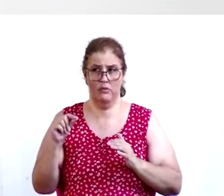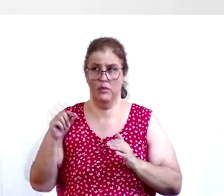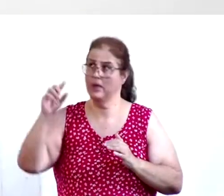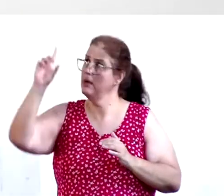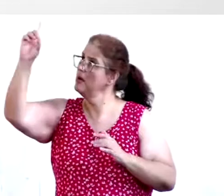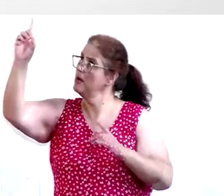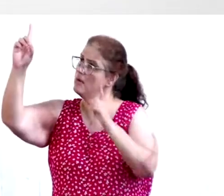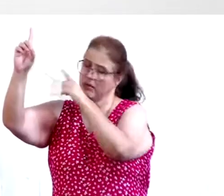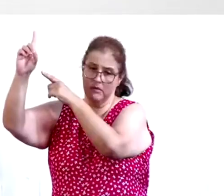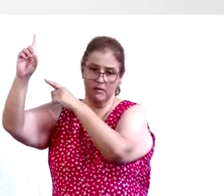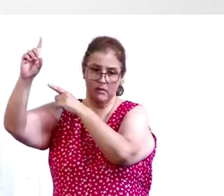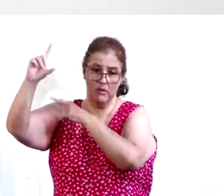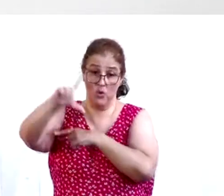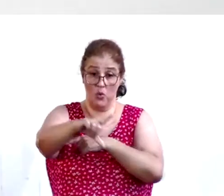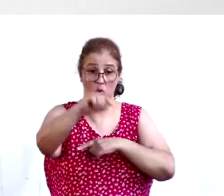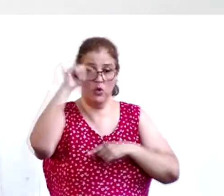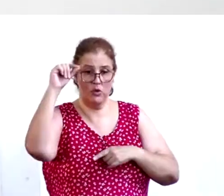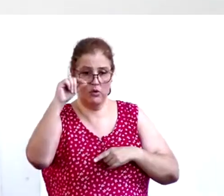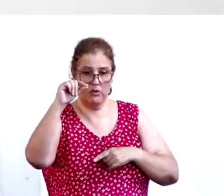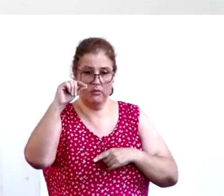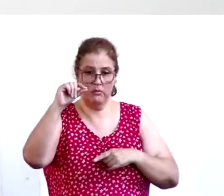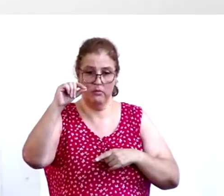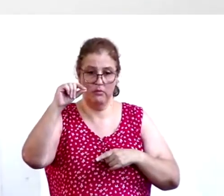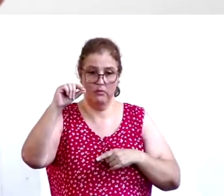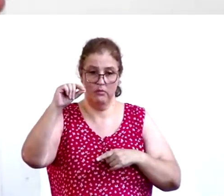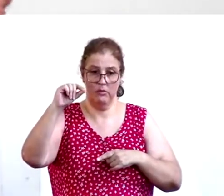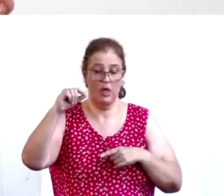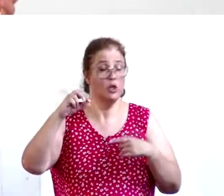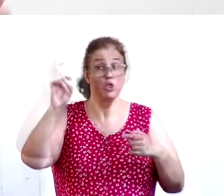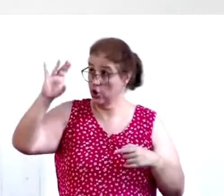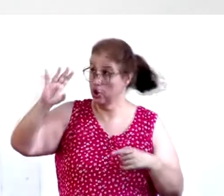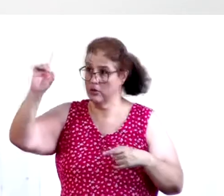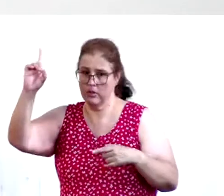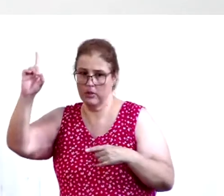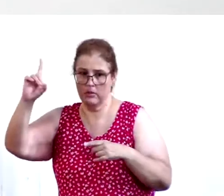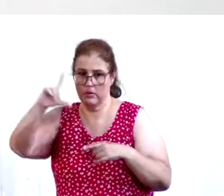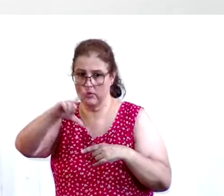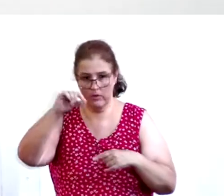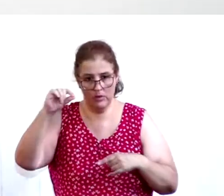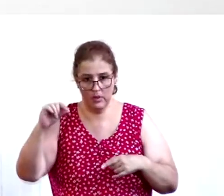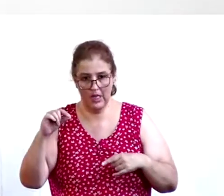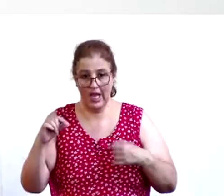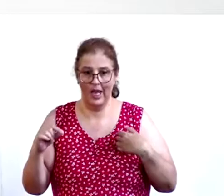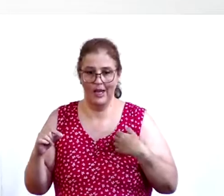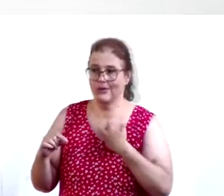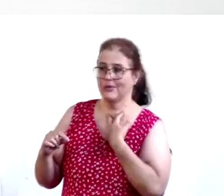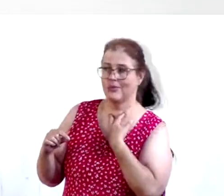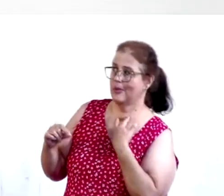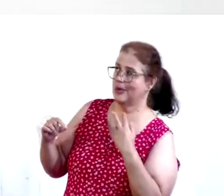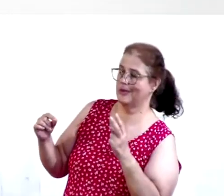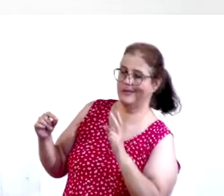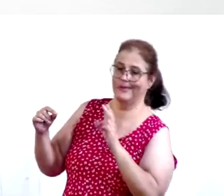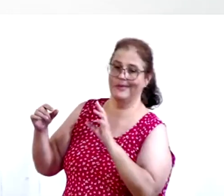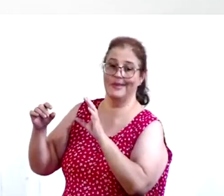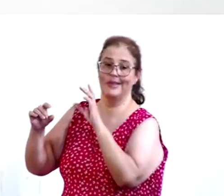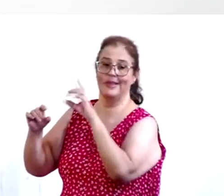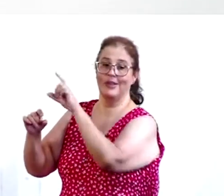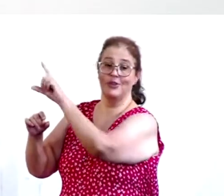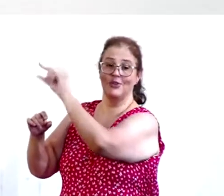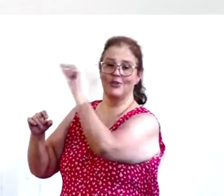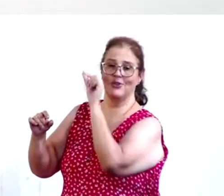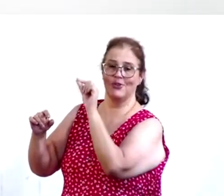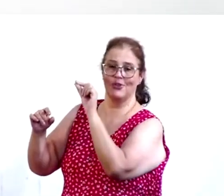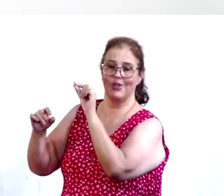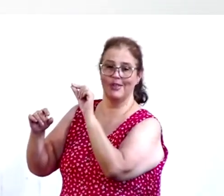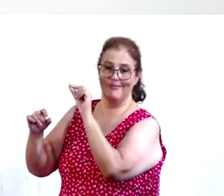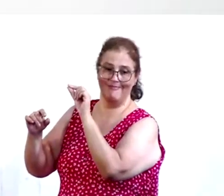quis. Deus escolhe, assim como Paulo escreveu aos Romanos no capítulo 8, Ele vos predestinou,